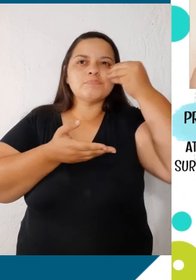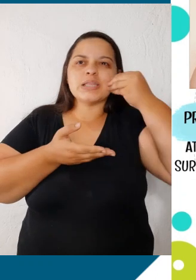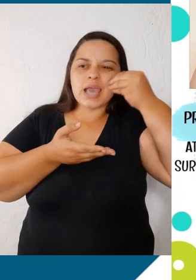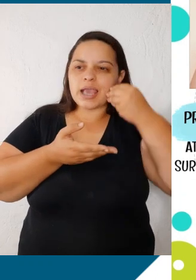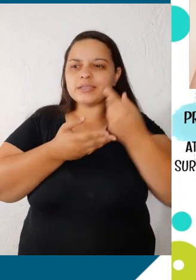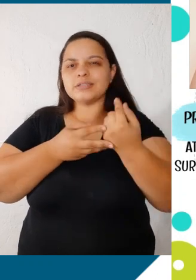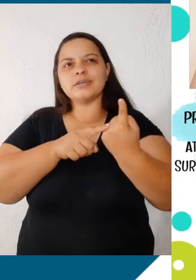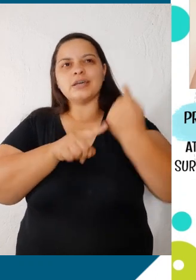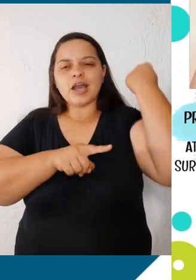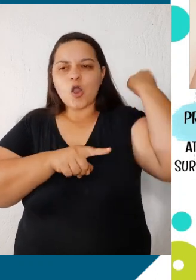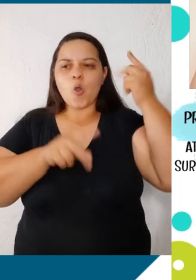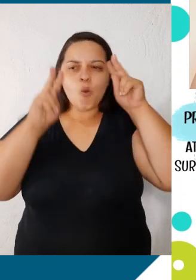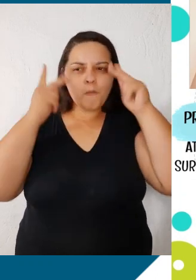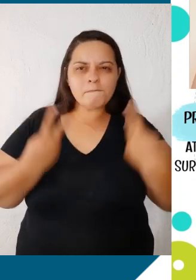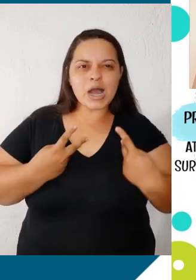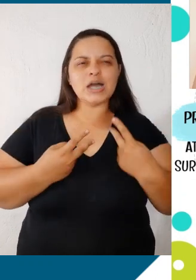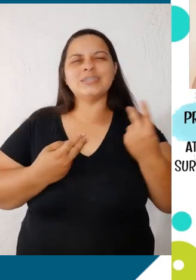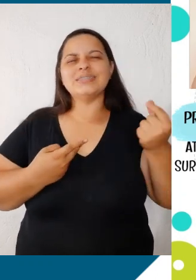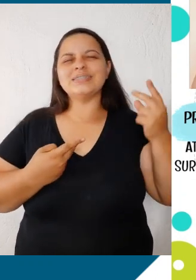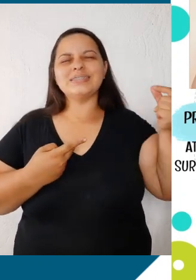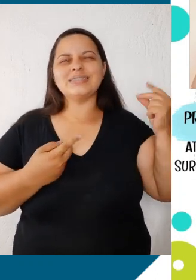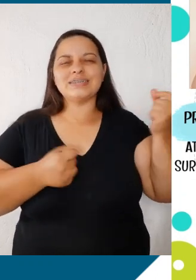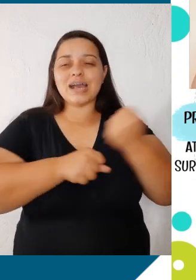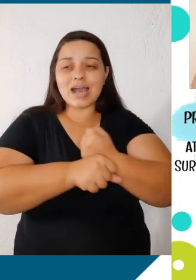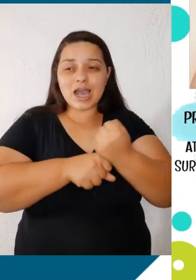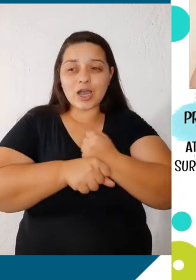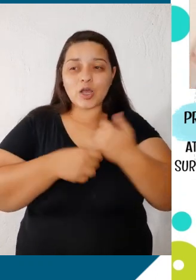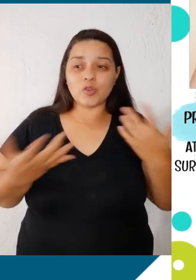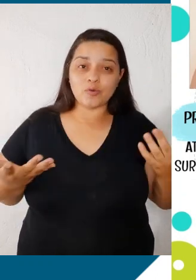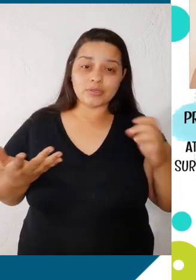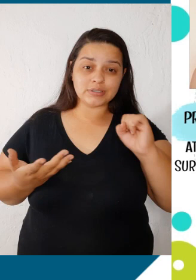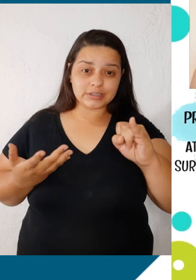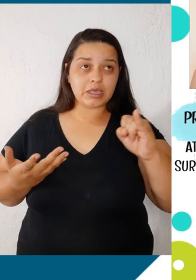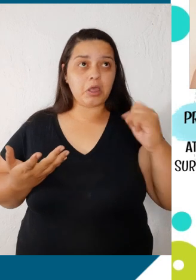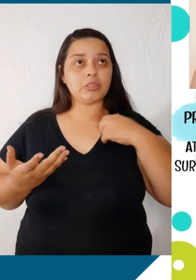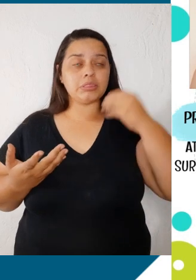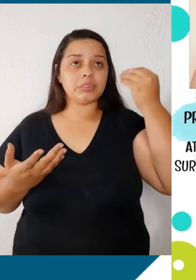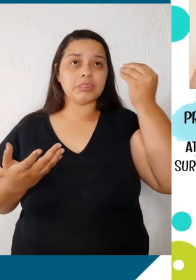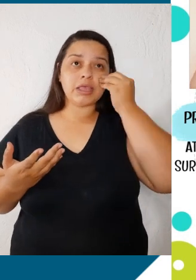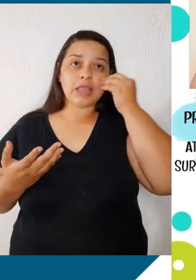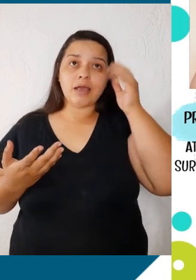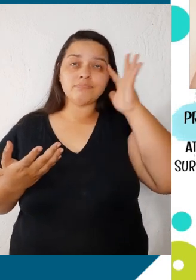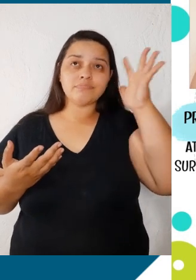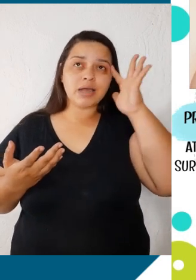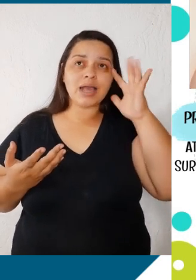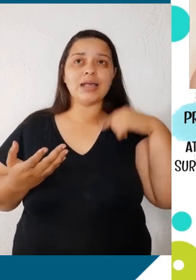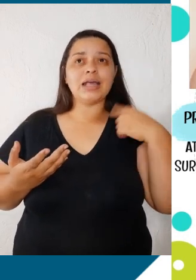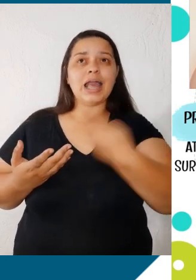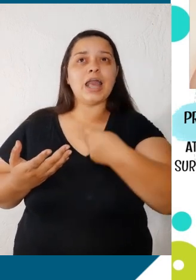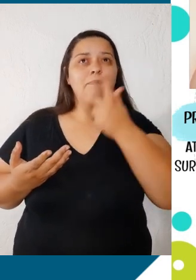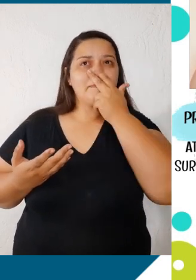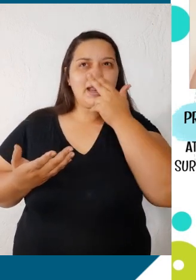experiências vividas por sociedades humanas ao longo de milhares de anos? Se seguimos esse raciocínio, será que não